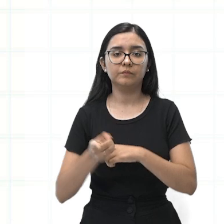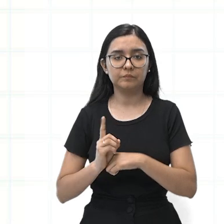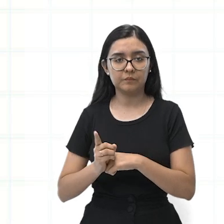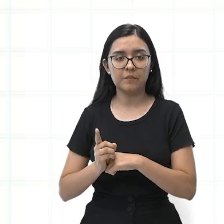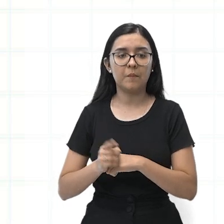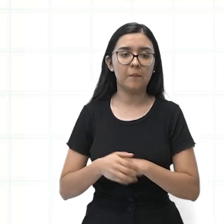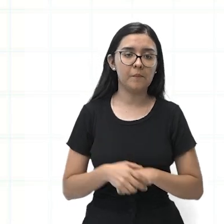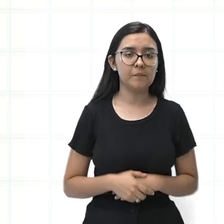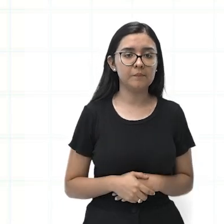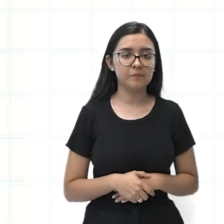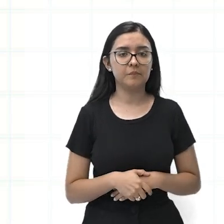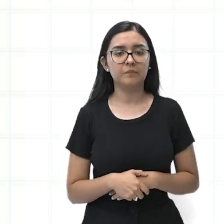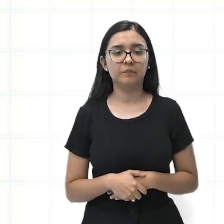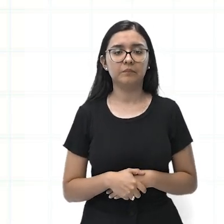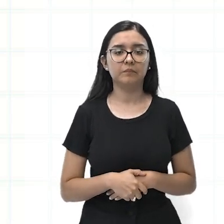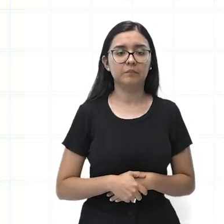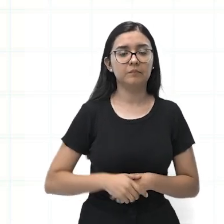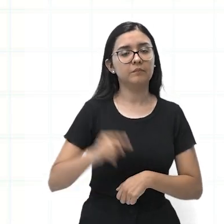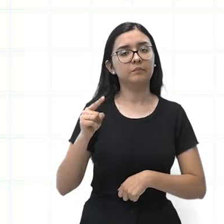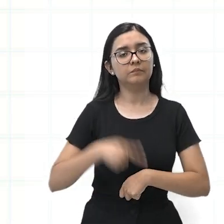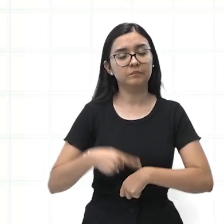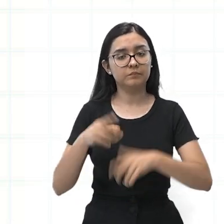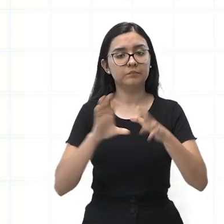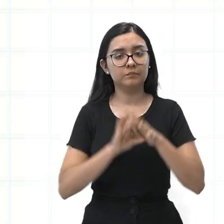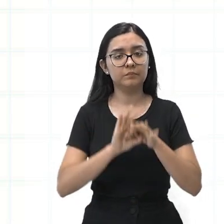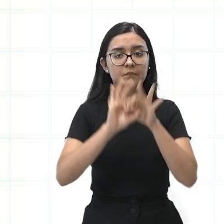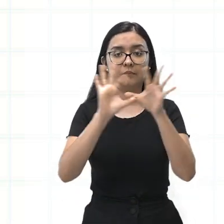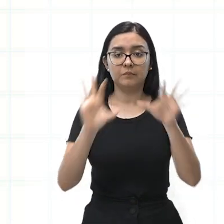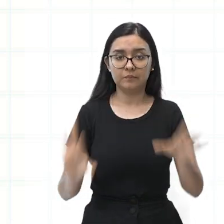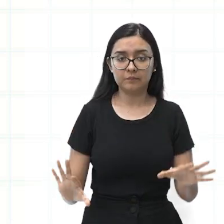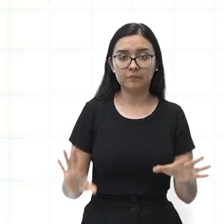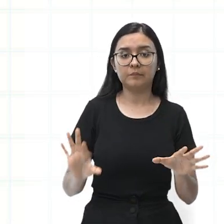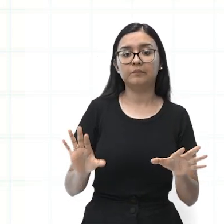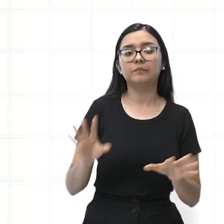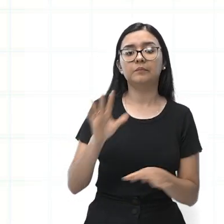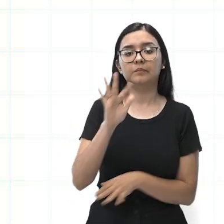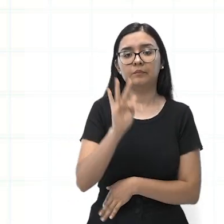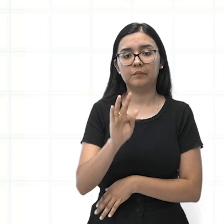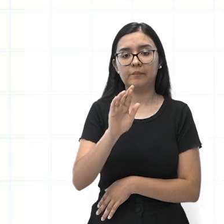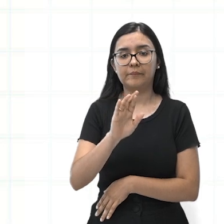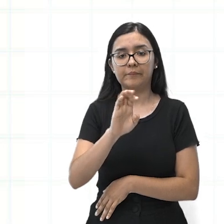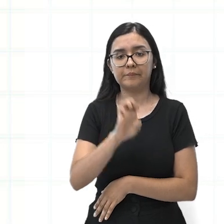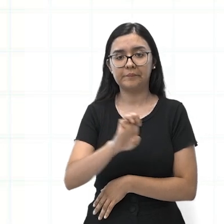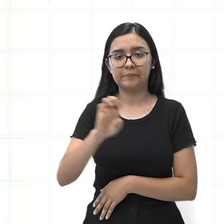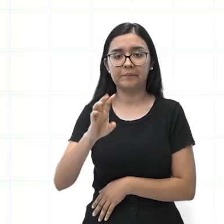gráfico. In my free time, no meu tempo livre. In my free time quer dizer tempo livre.